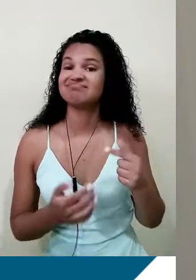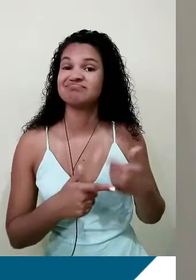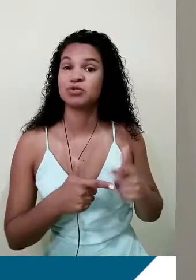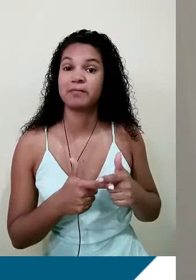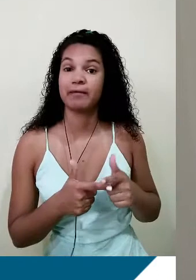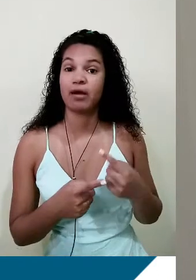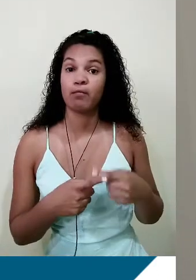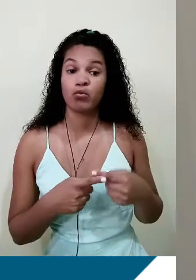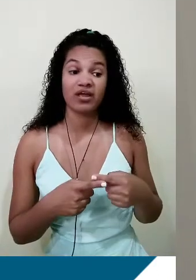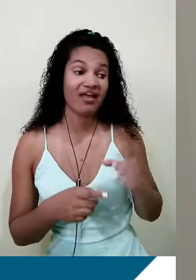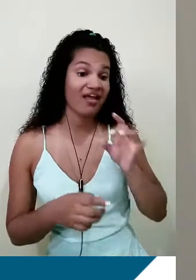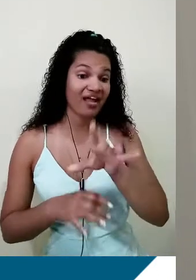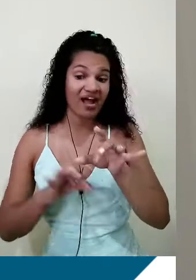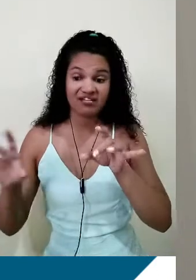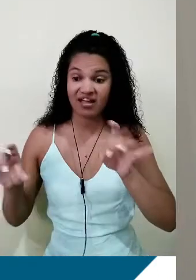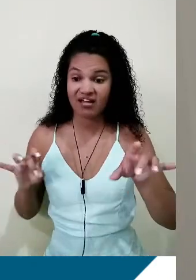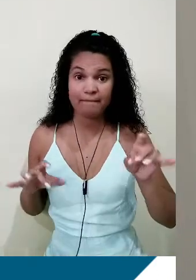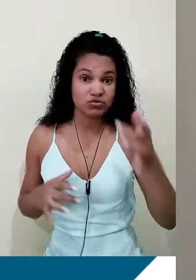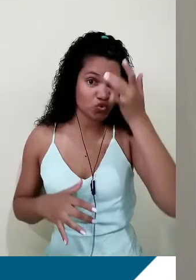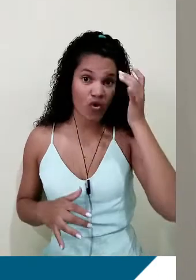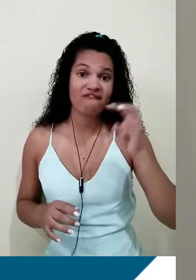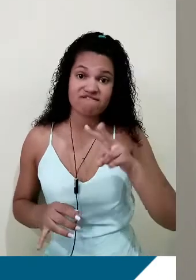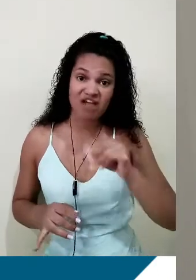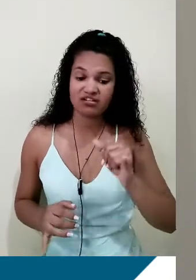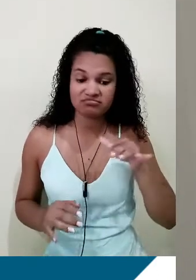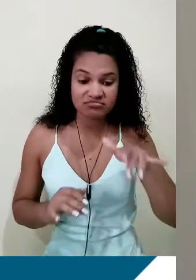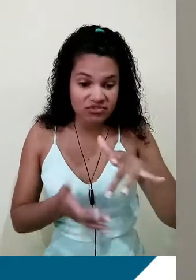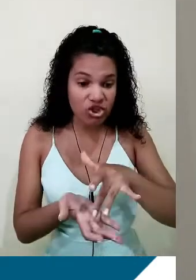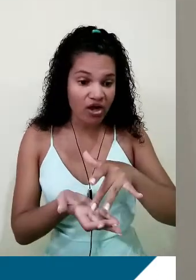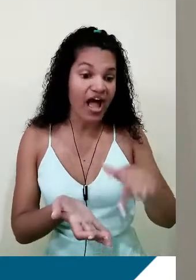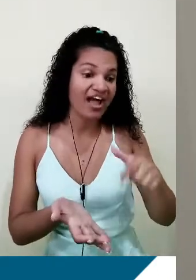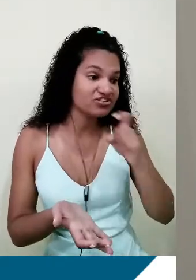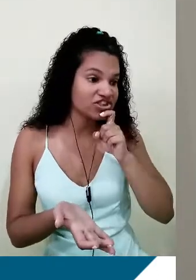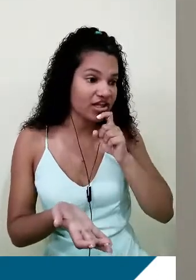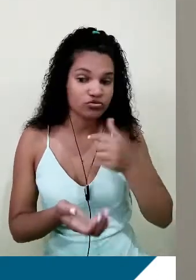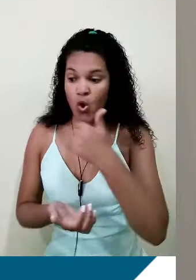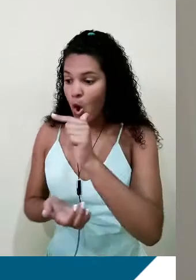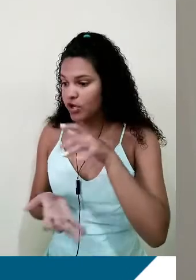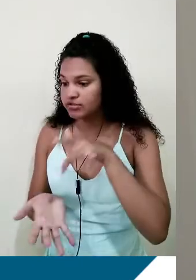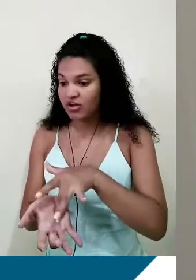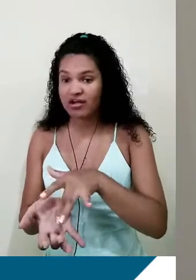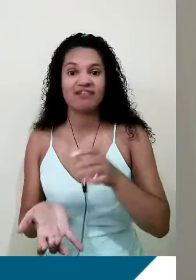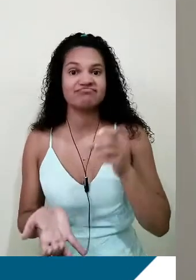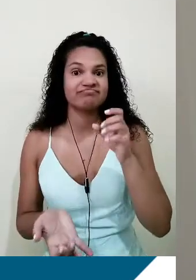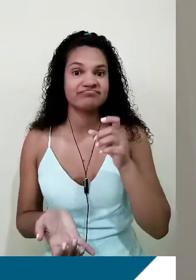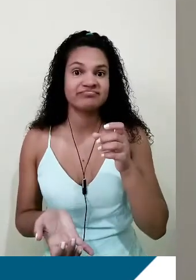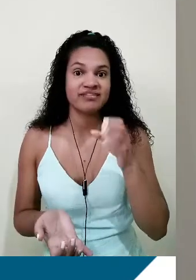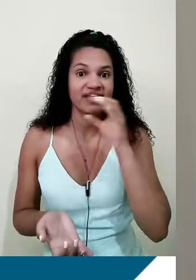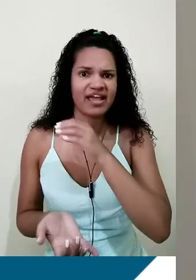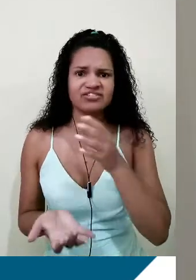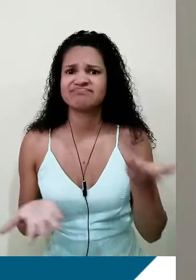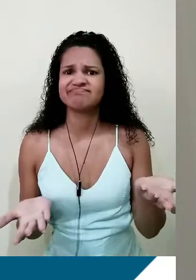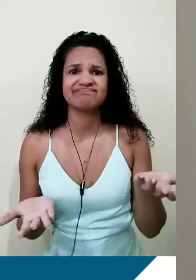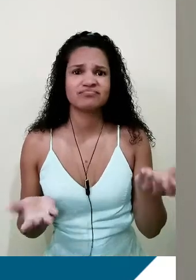um lida de uma maneira diferente com a temperatura. A gente não tem como garantir que algo vai estar